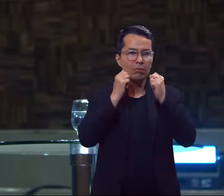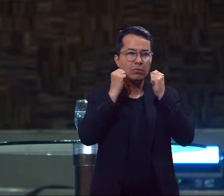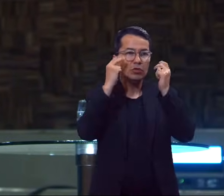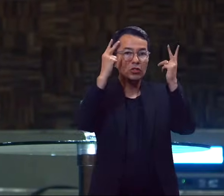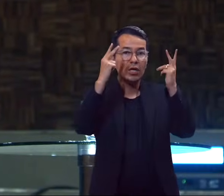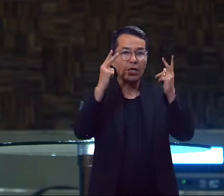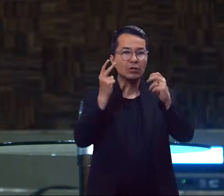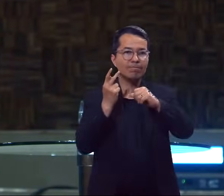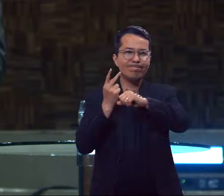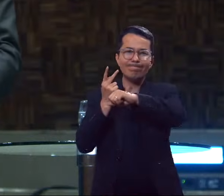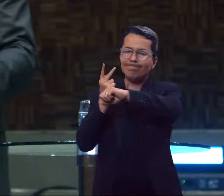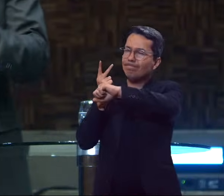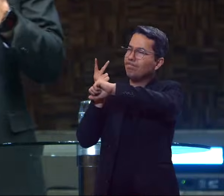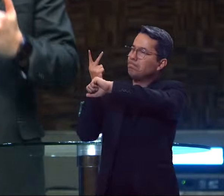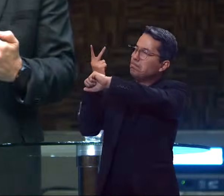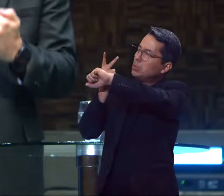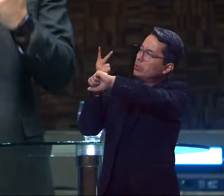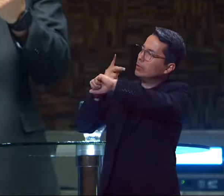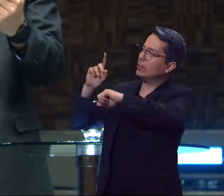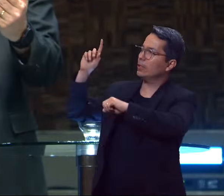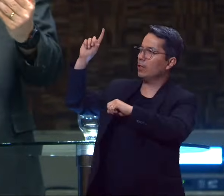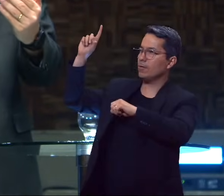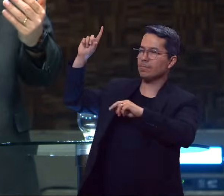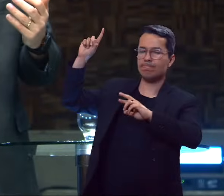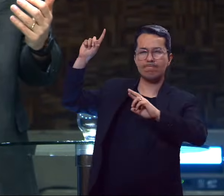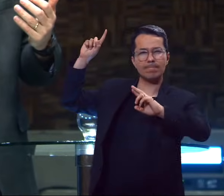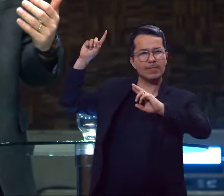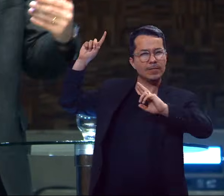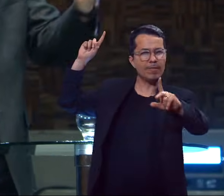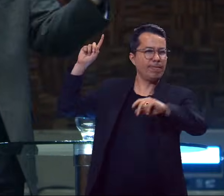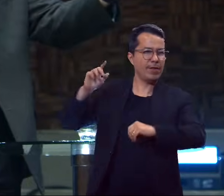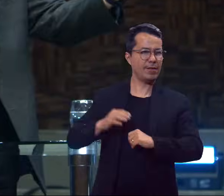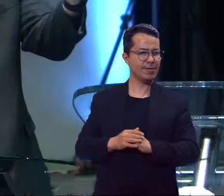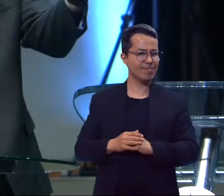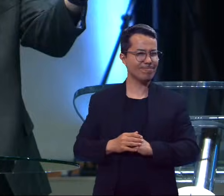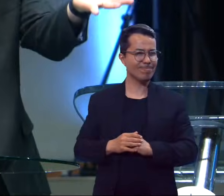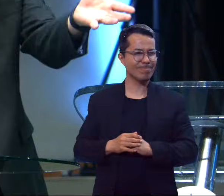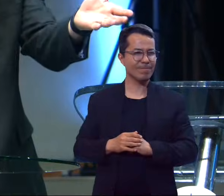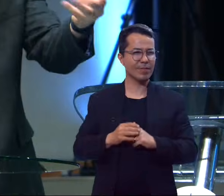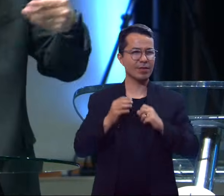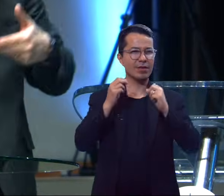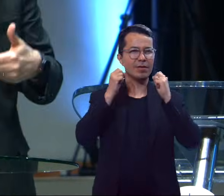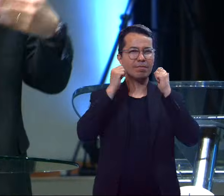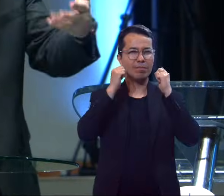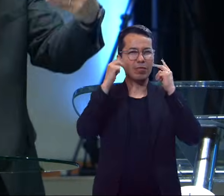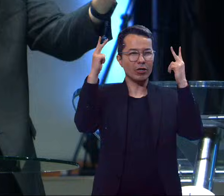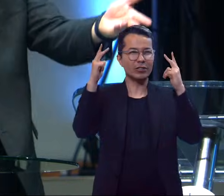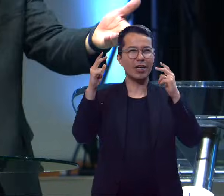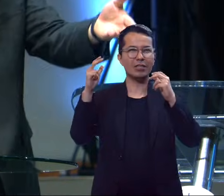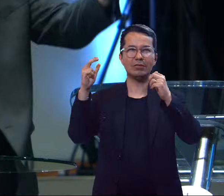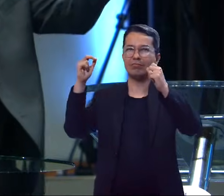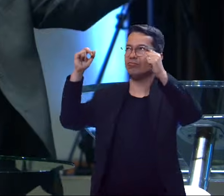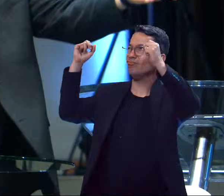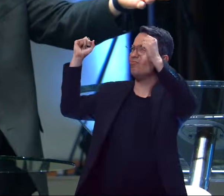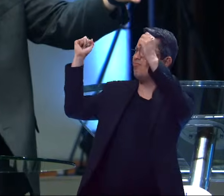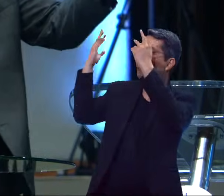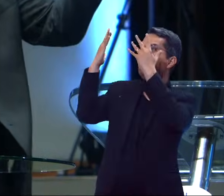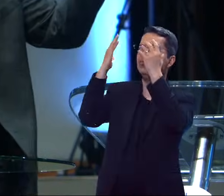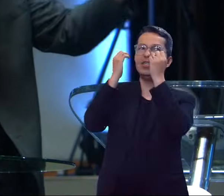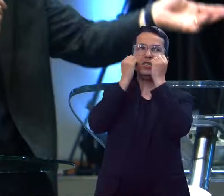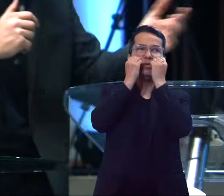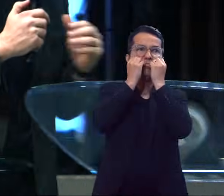nova de consagração. O Senhor também mostrou a glória dele, se revelou a ele de